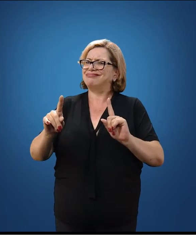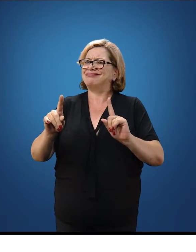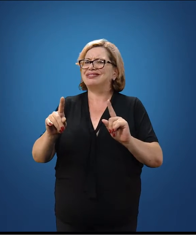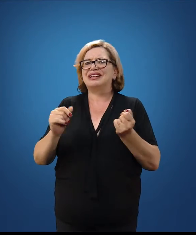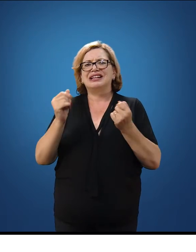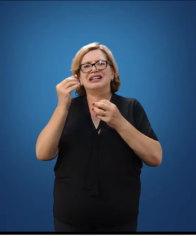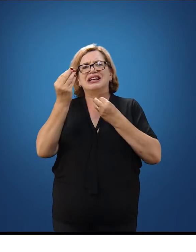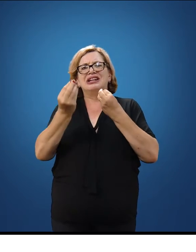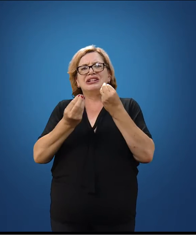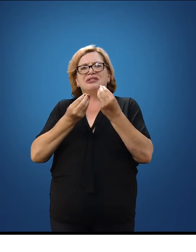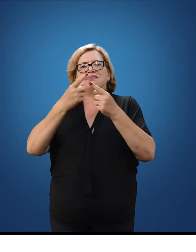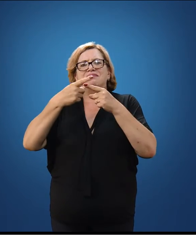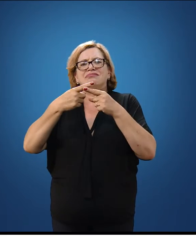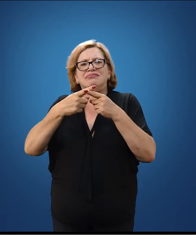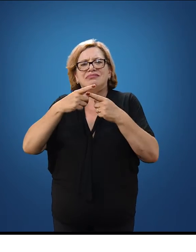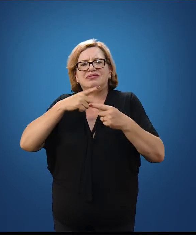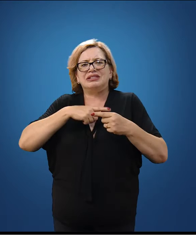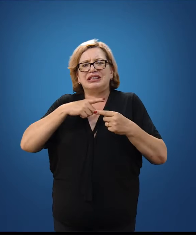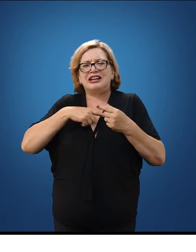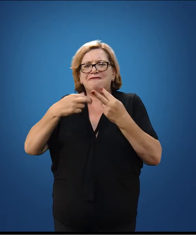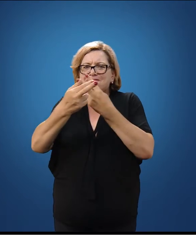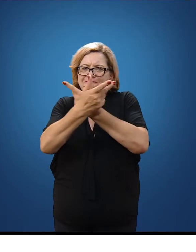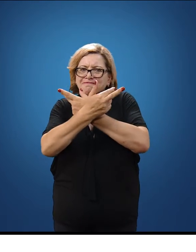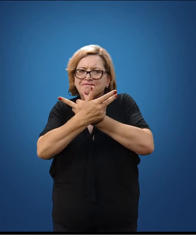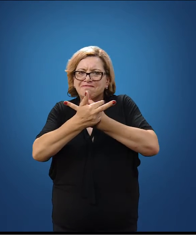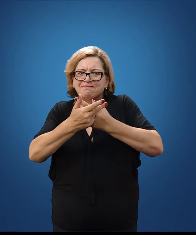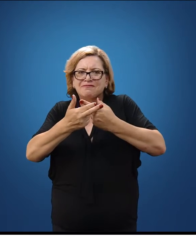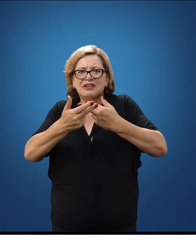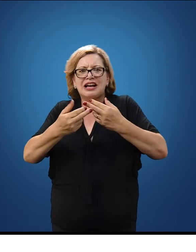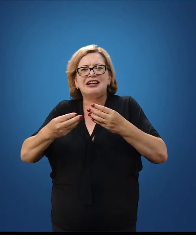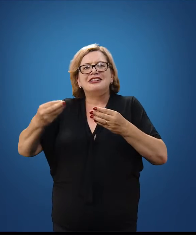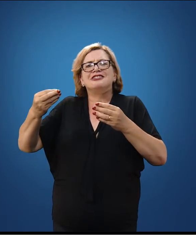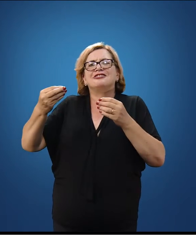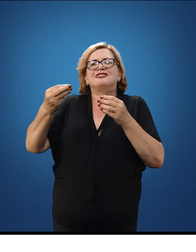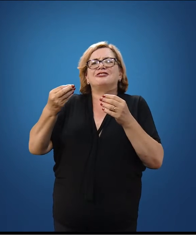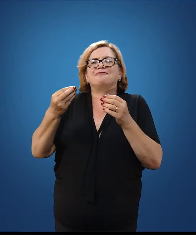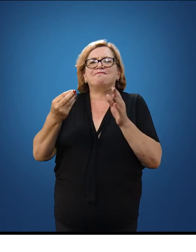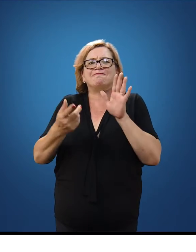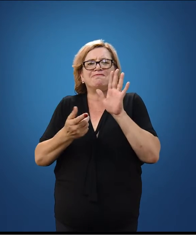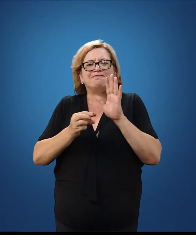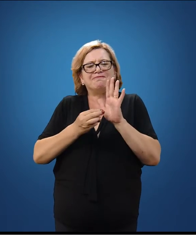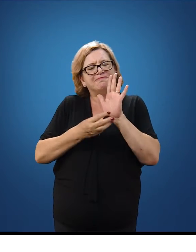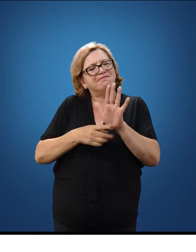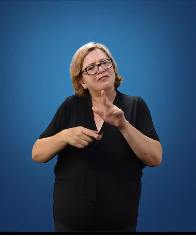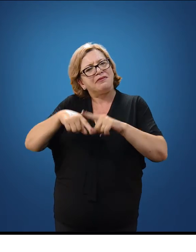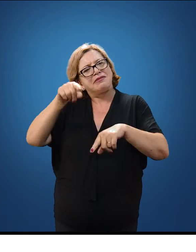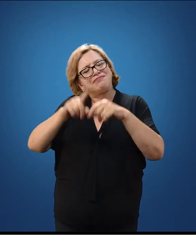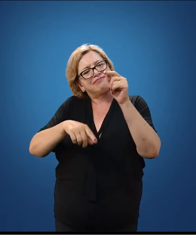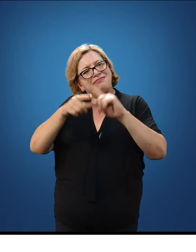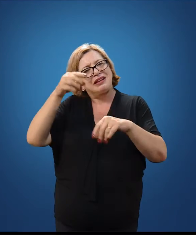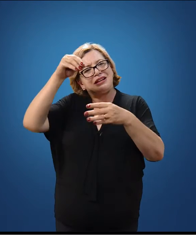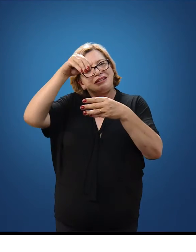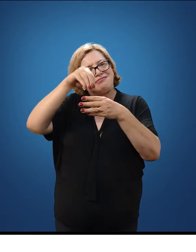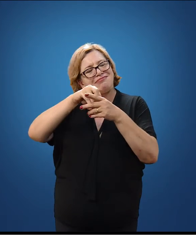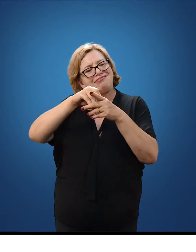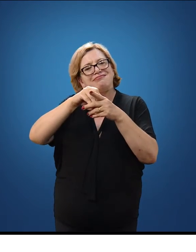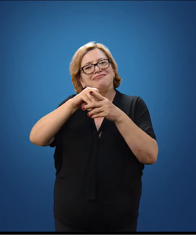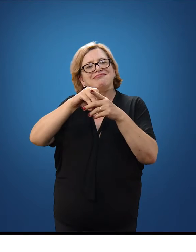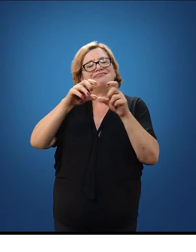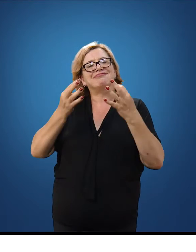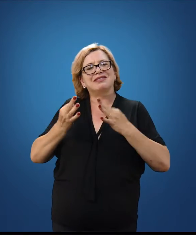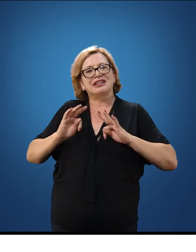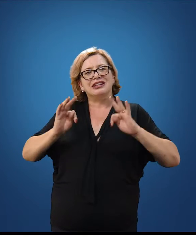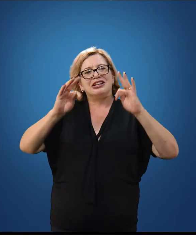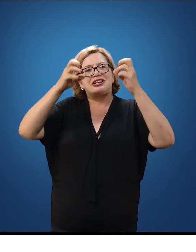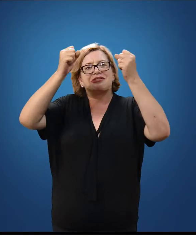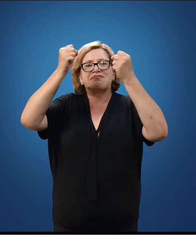essas tecnologias, porque existem N situações dentro da tecnologia, né? Das ferramentas, dos aplicativos, que permitem você